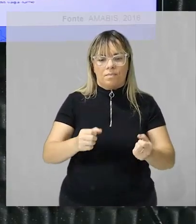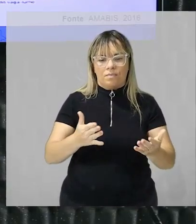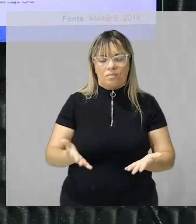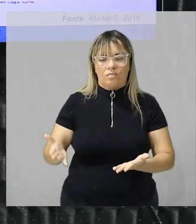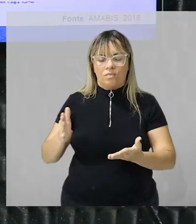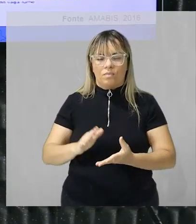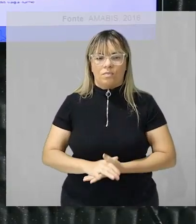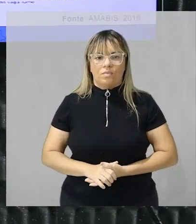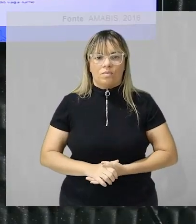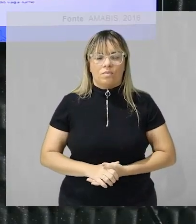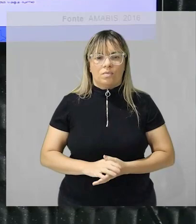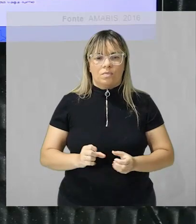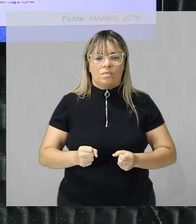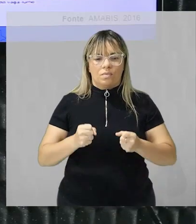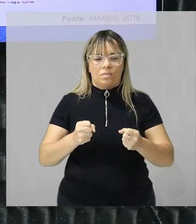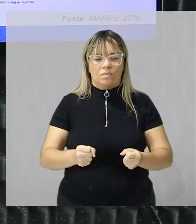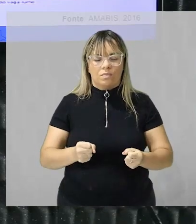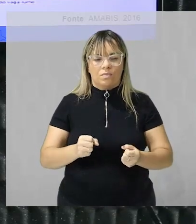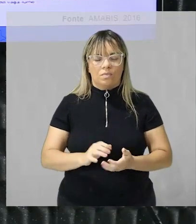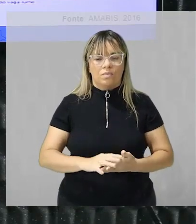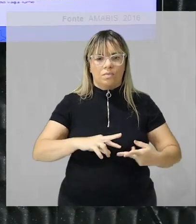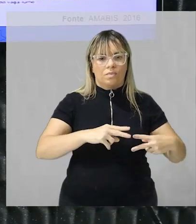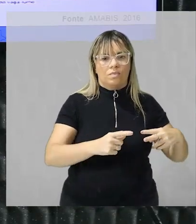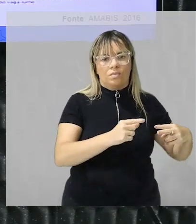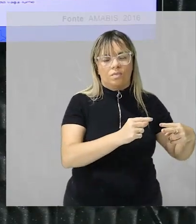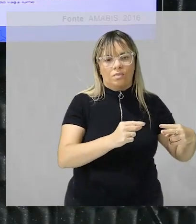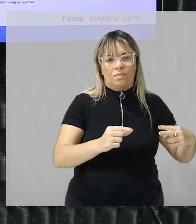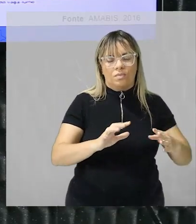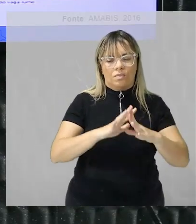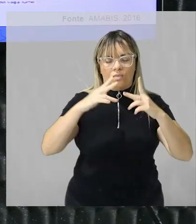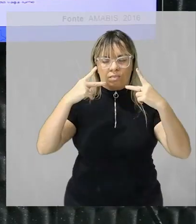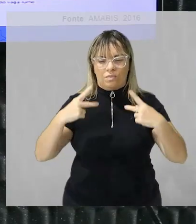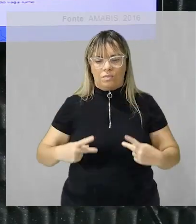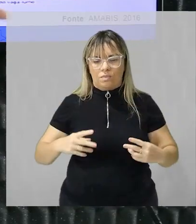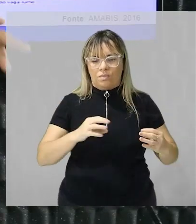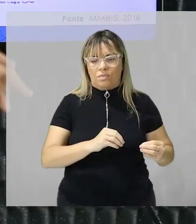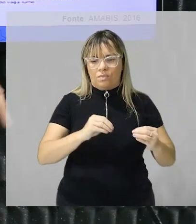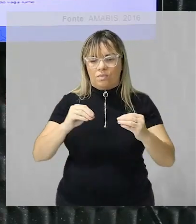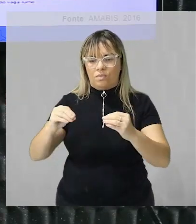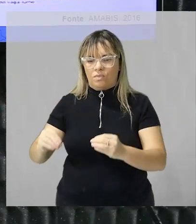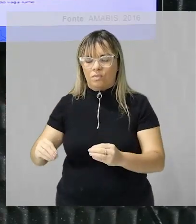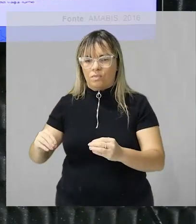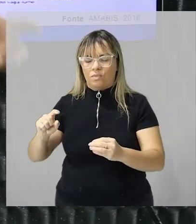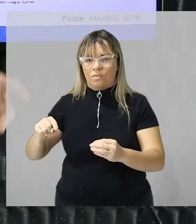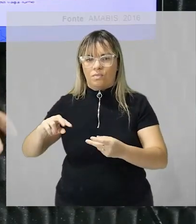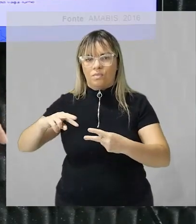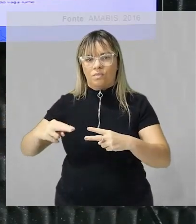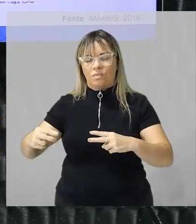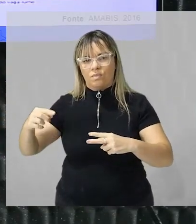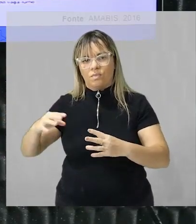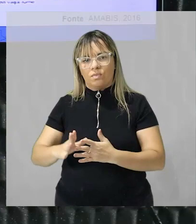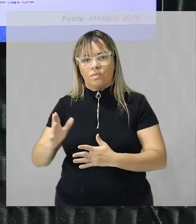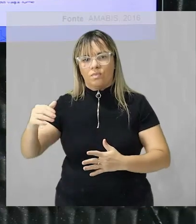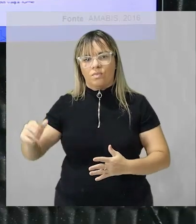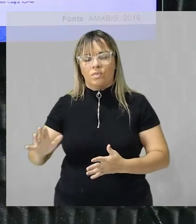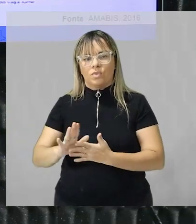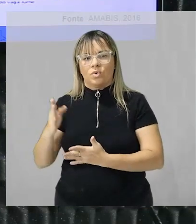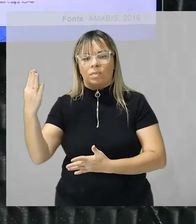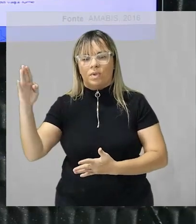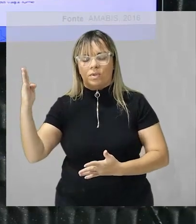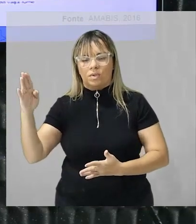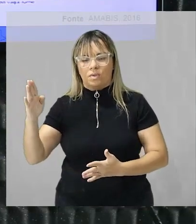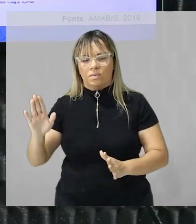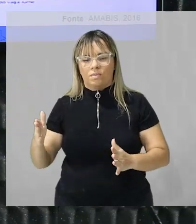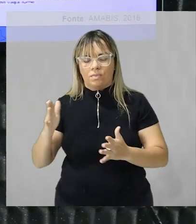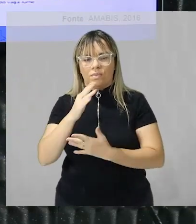que eu posso colocar um gene humano no material genético de uma bactéria, por exemplo, e